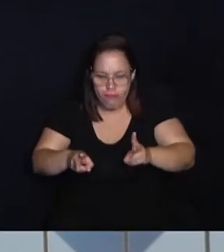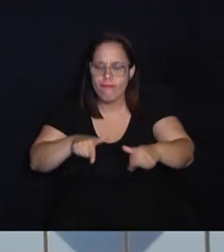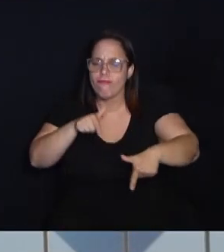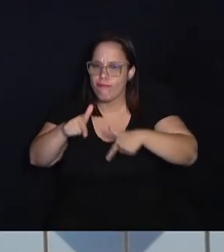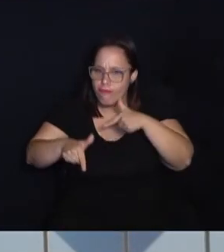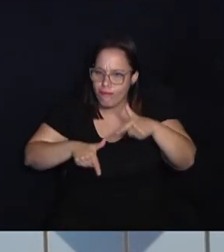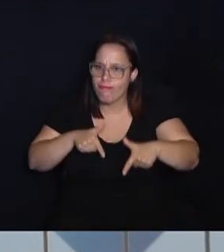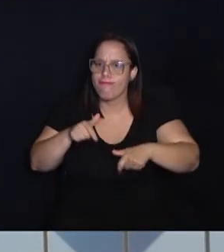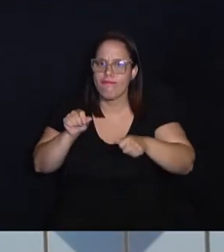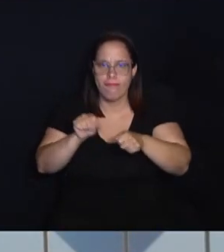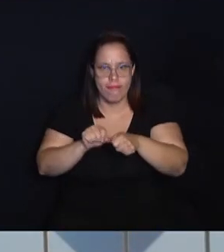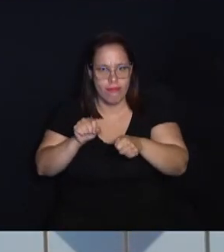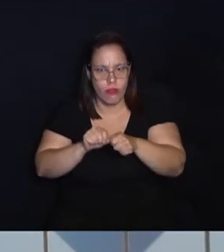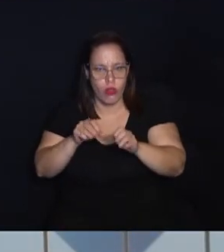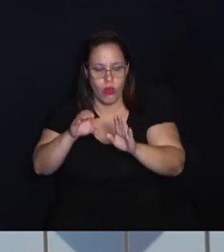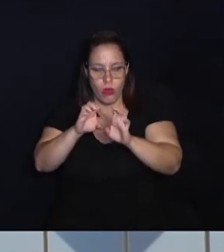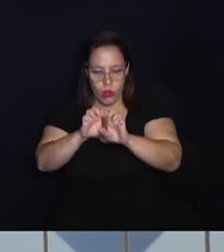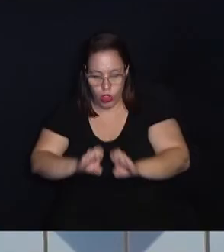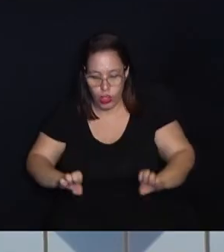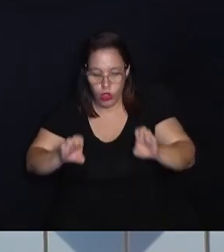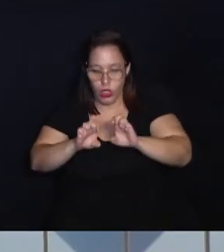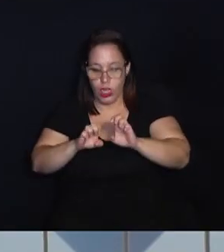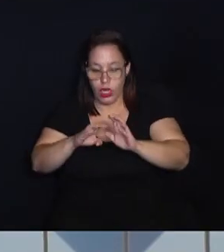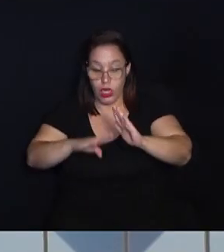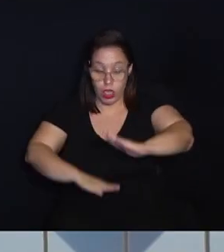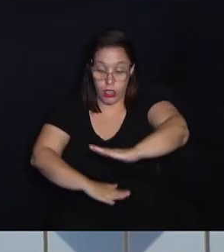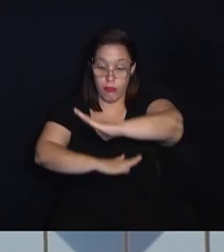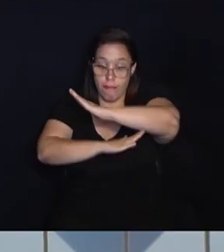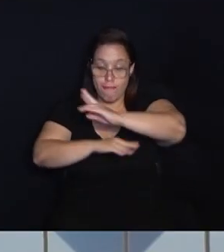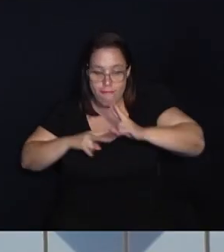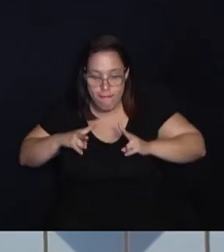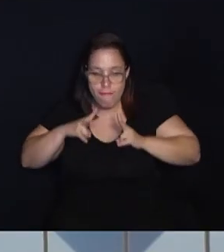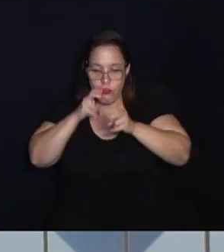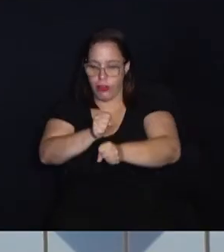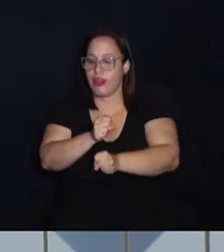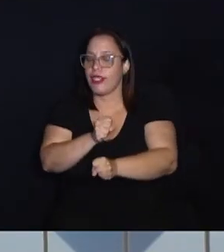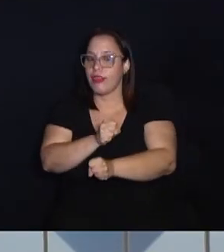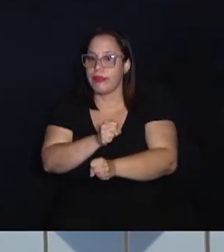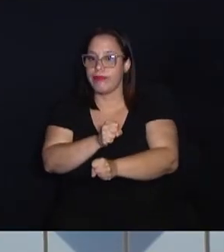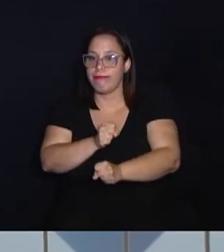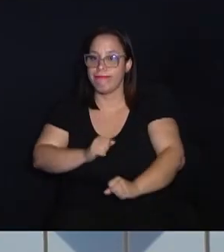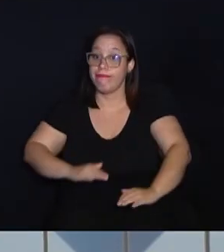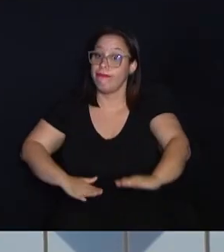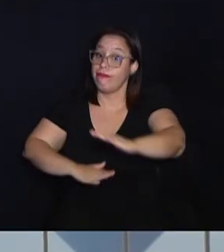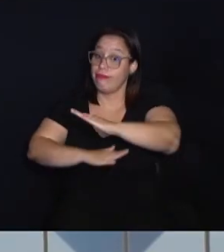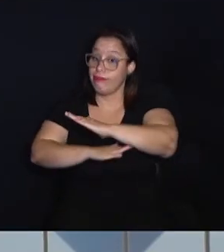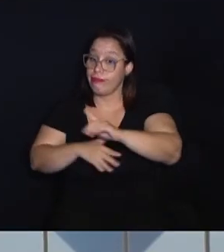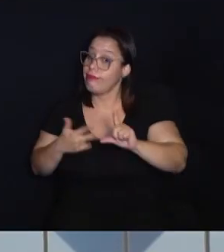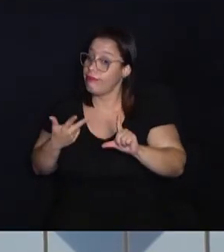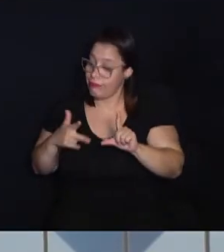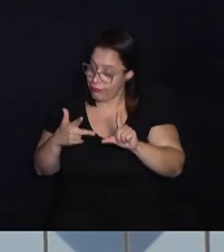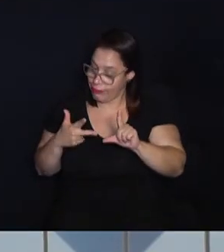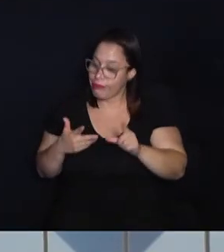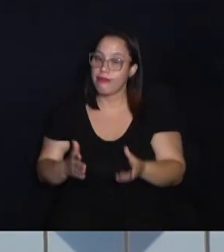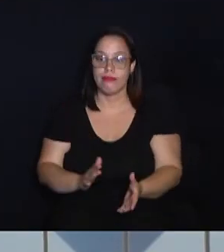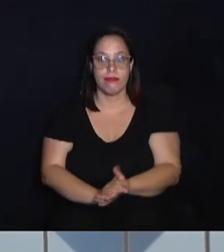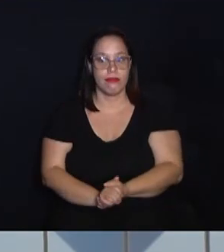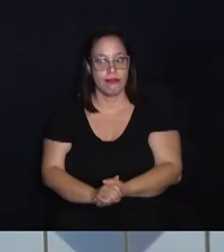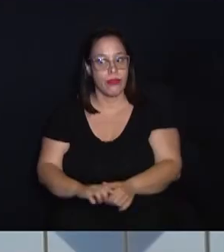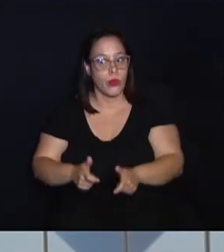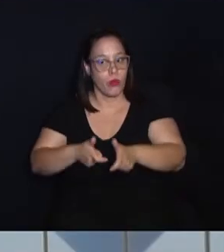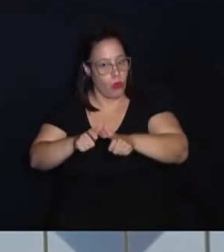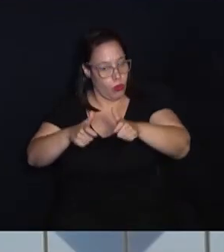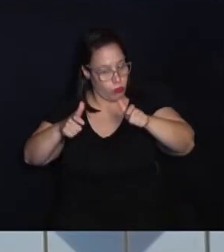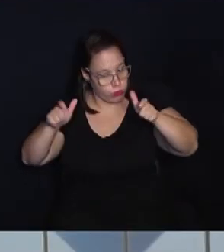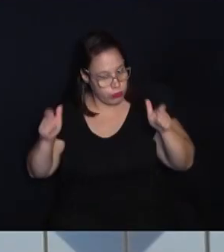tem feito de reestruturação da Câmara, de fortalecimento, né, da Câmara como poder legislativo,